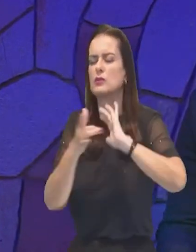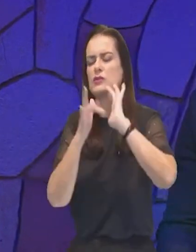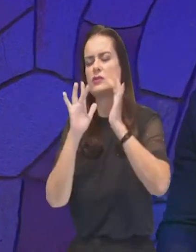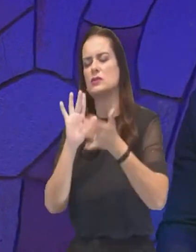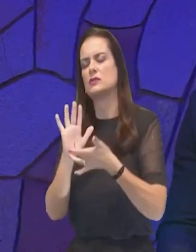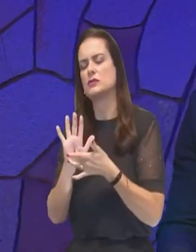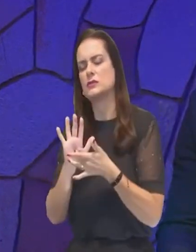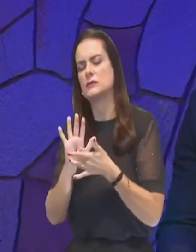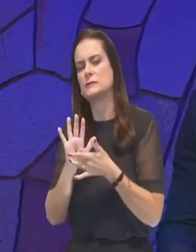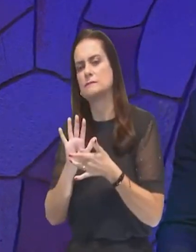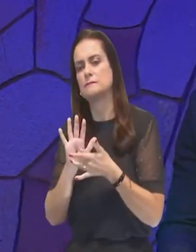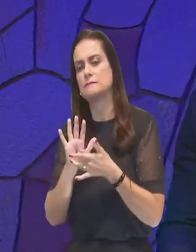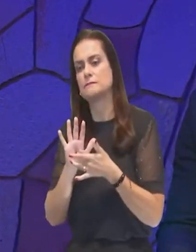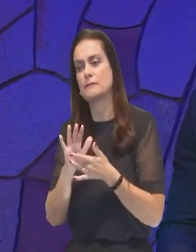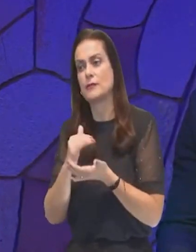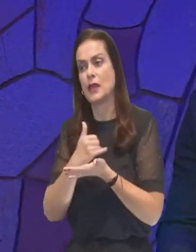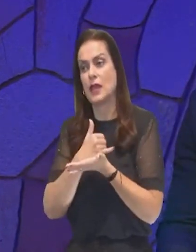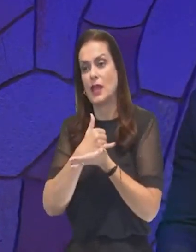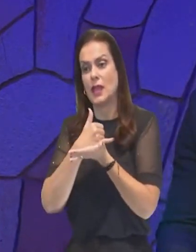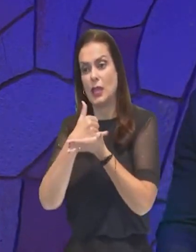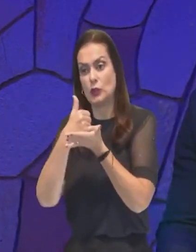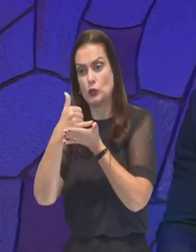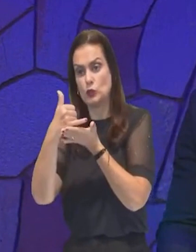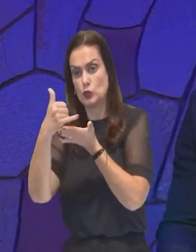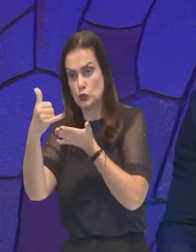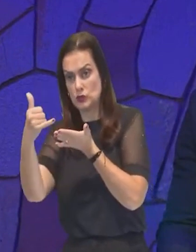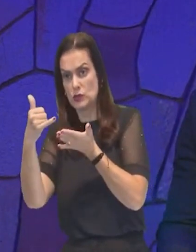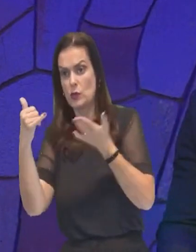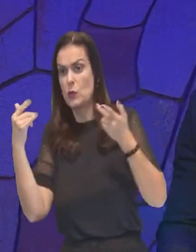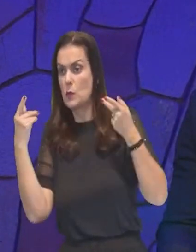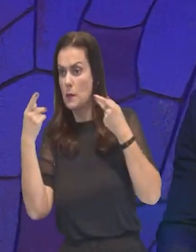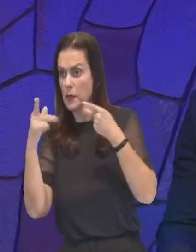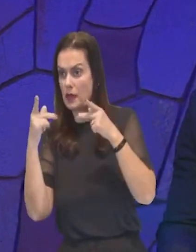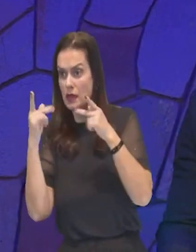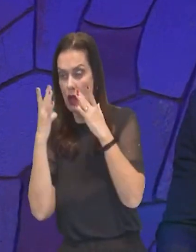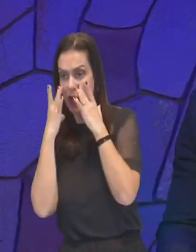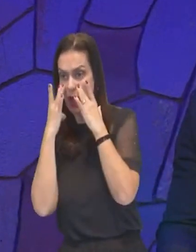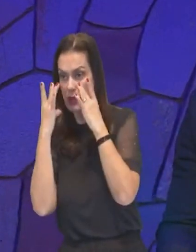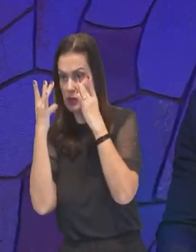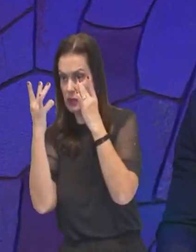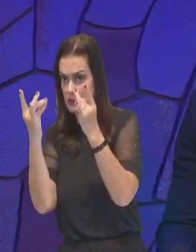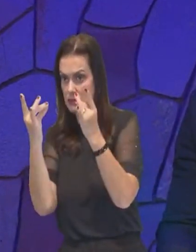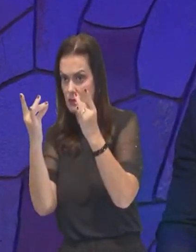Jesus. Introdução desta mensagem. Ouça, queridos.